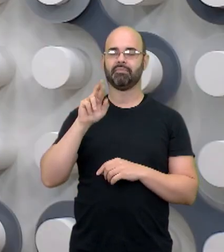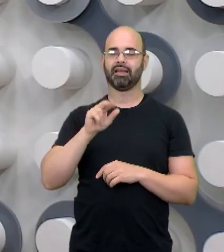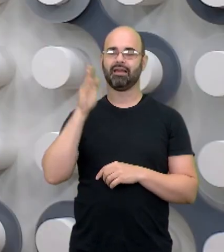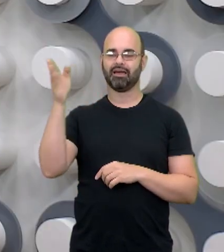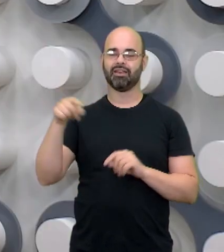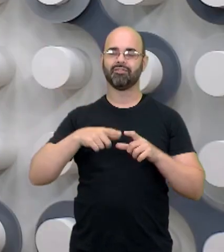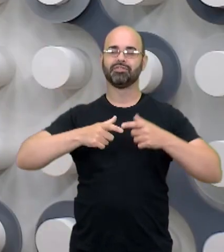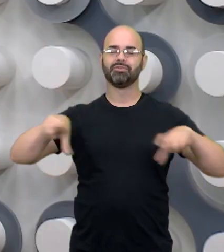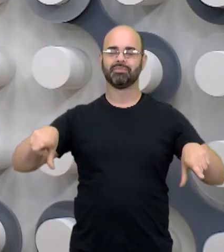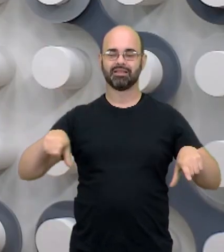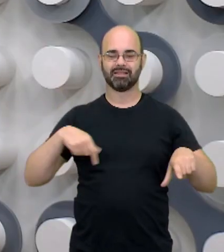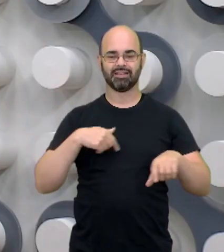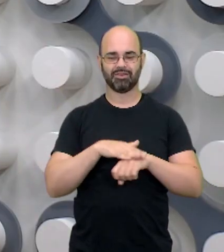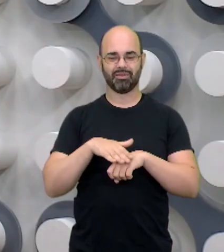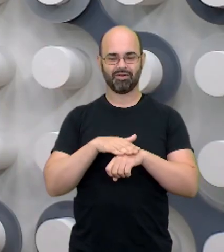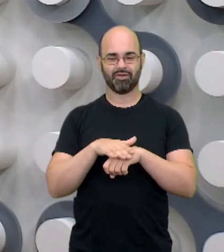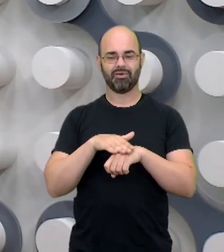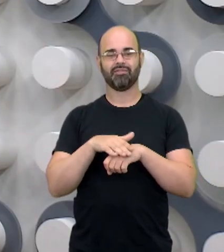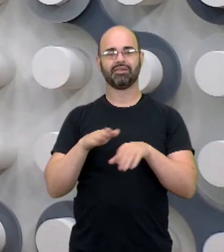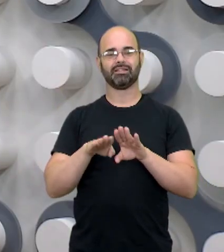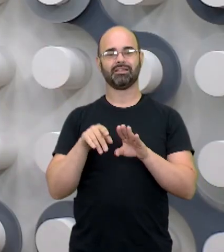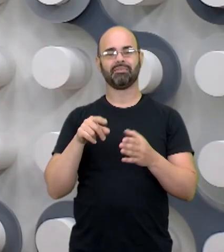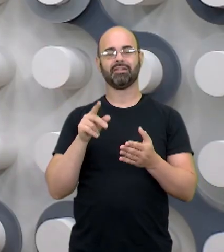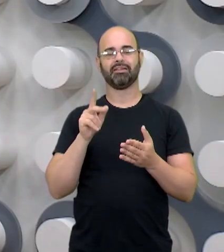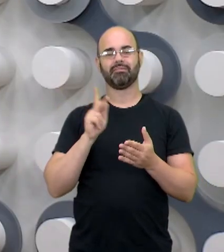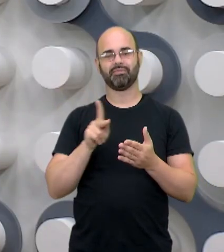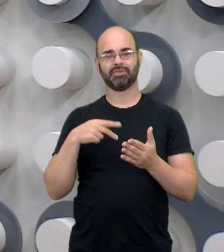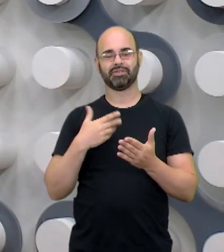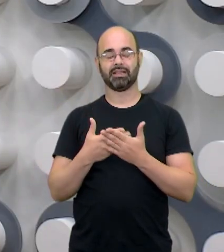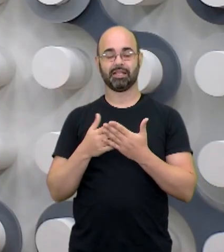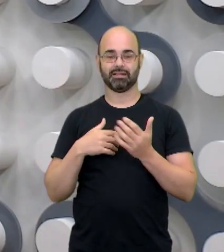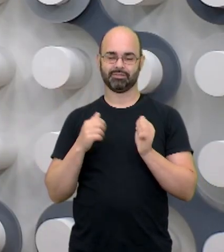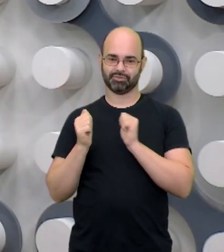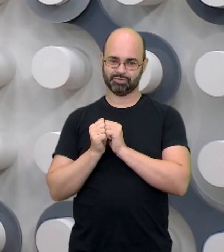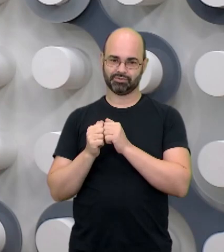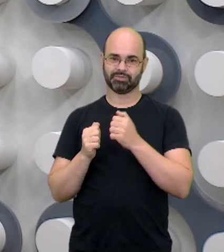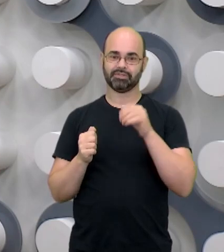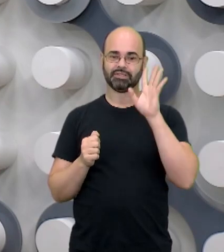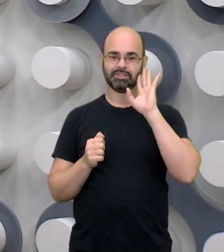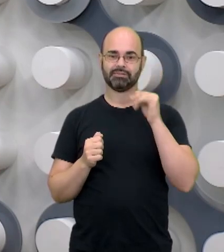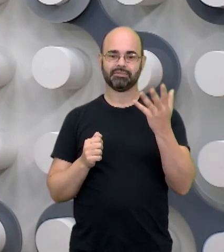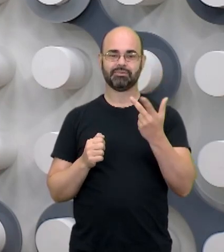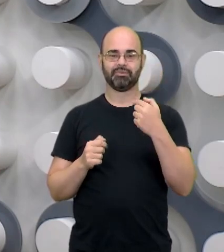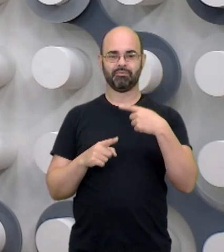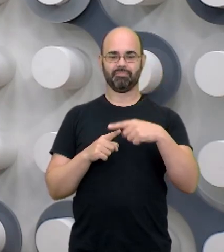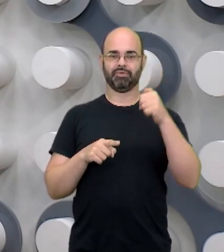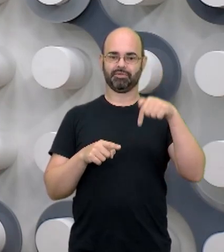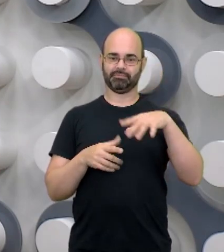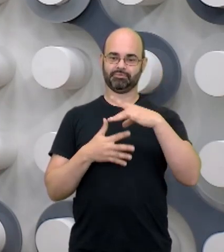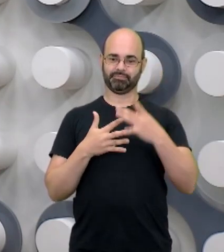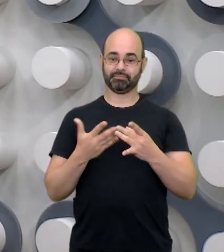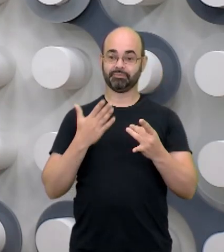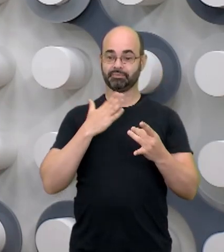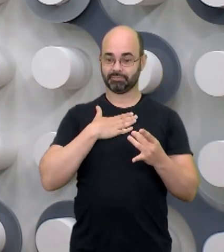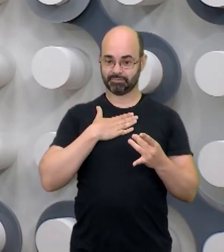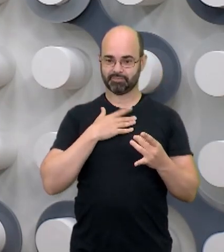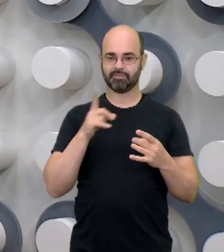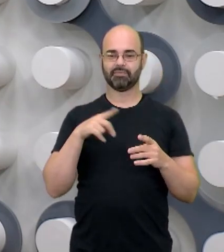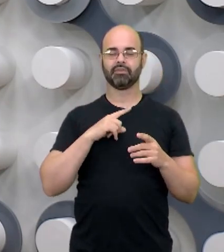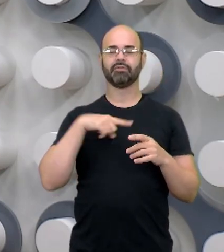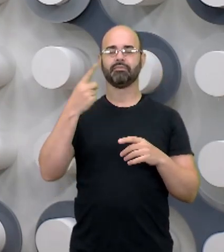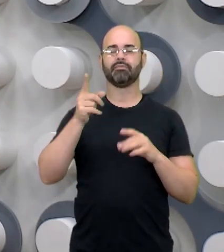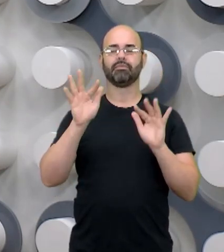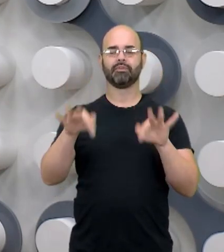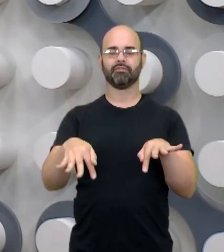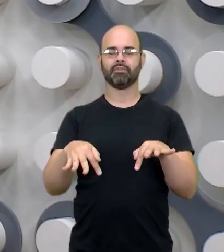futebol de 5. Nas suas aulas estou sempre. E é bacana que o meu componente com vocês, lá no final, na atividade 5,